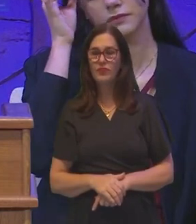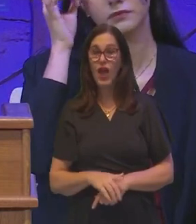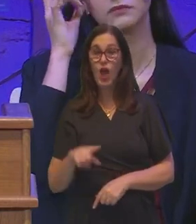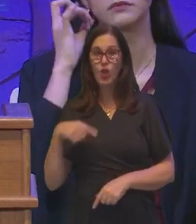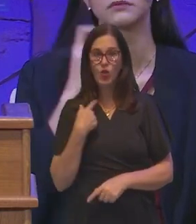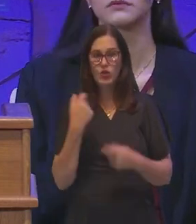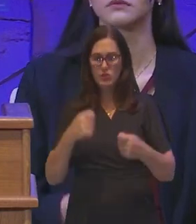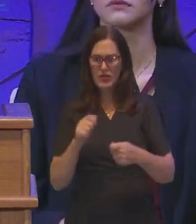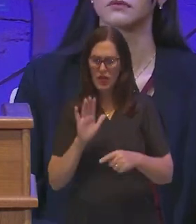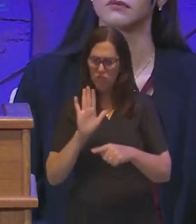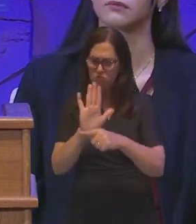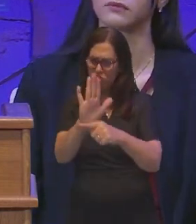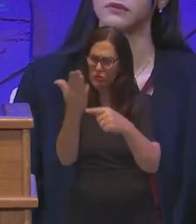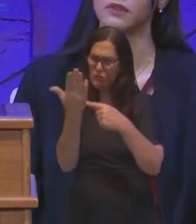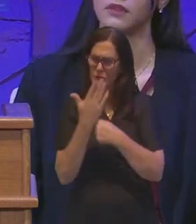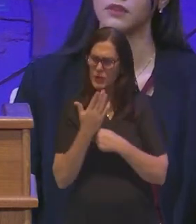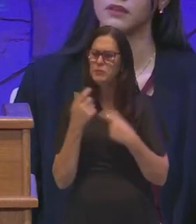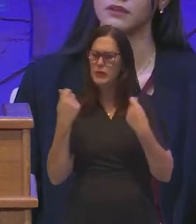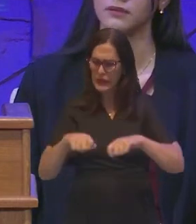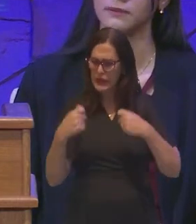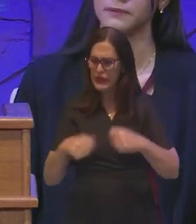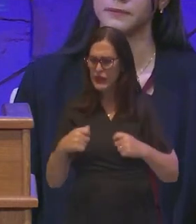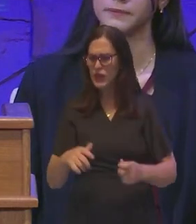Precisamos dessa cooperação.